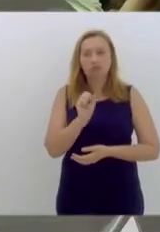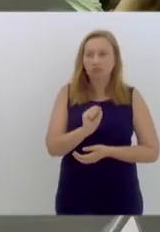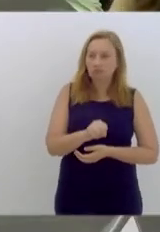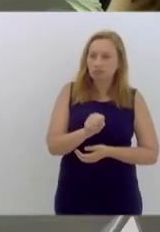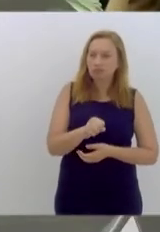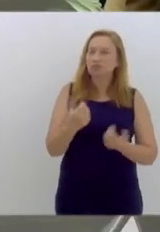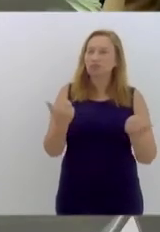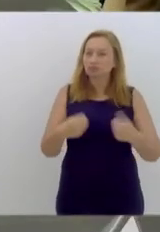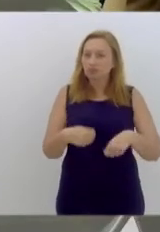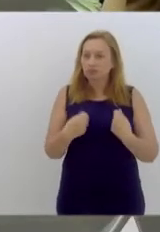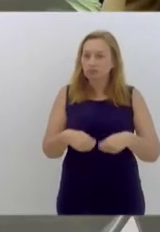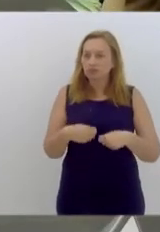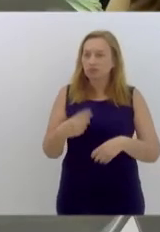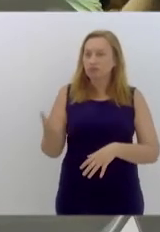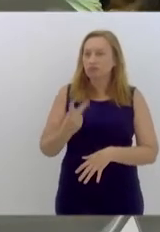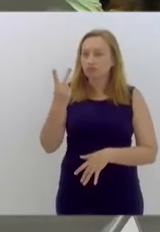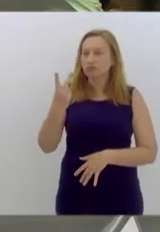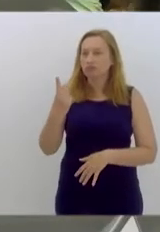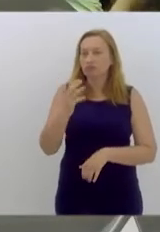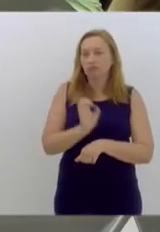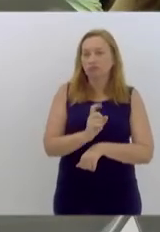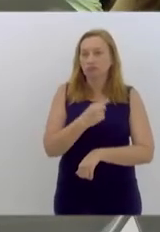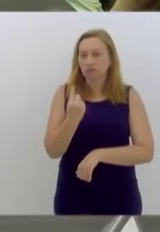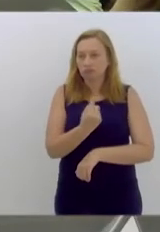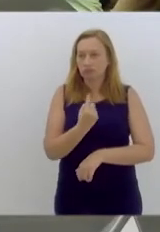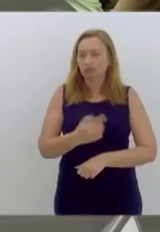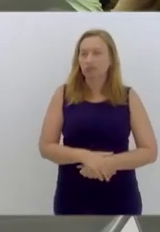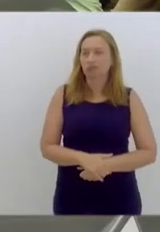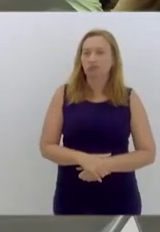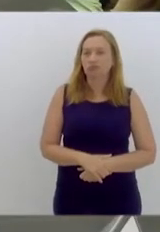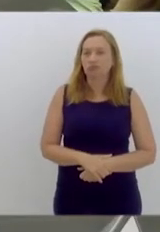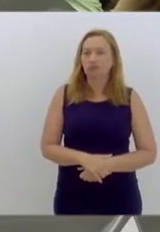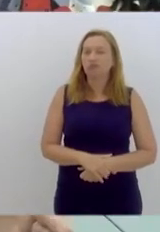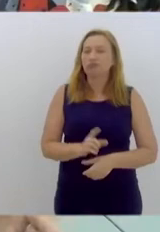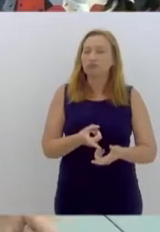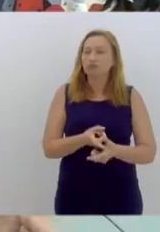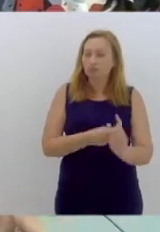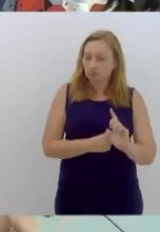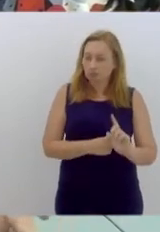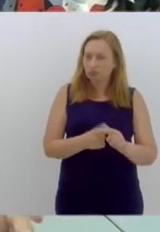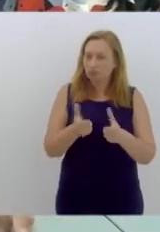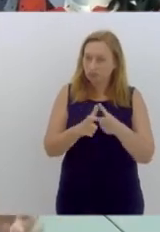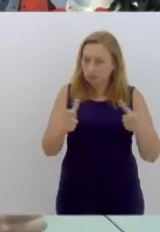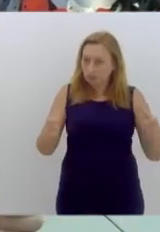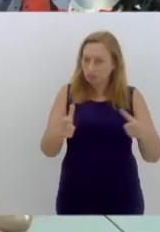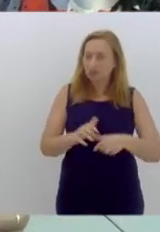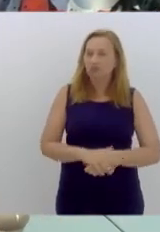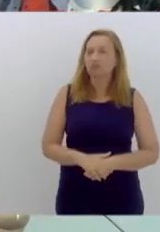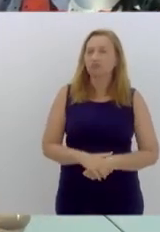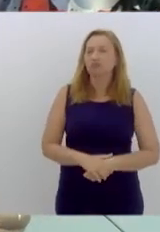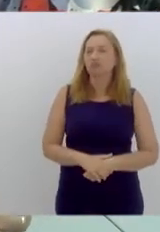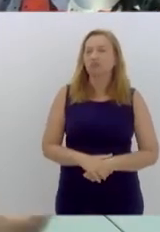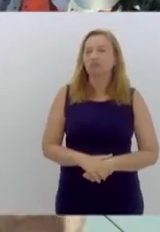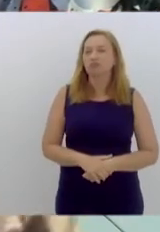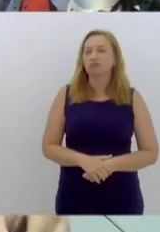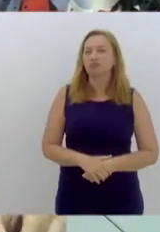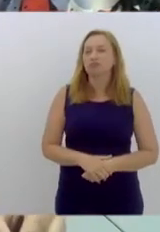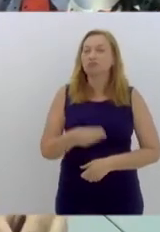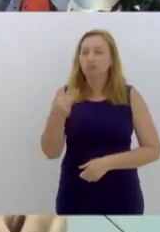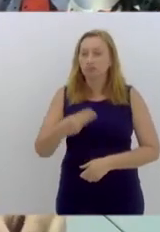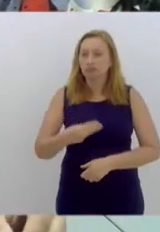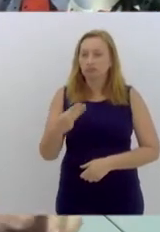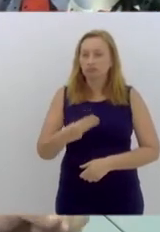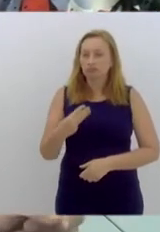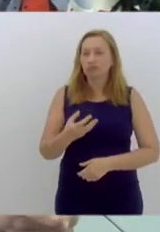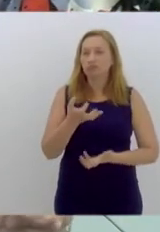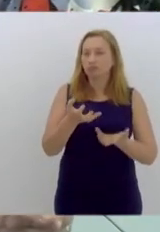gente precisa priorizar isso no nosso Estado e que se tem uma dívida acumulada muito grande perante a isso. E o terceiro ponto